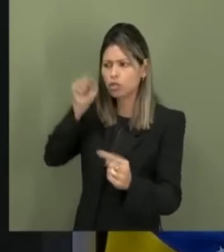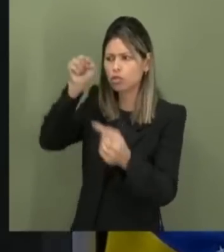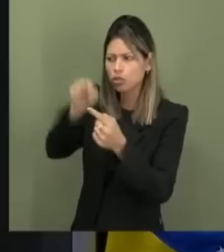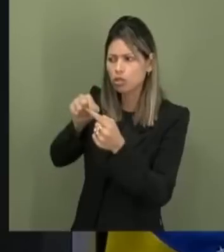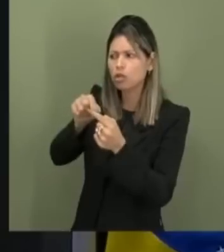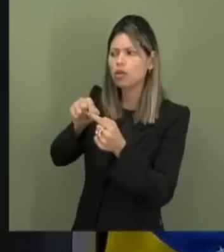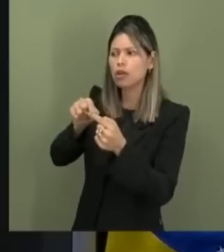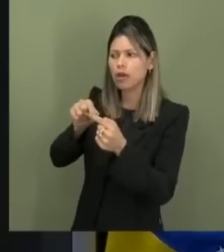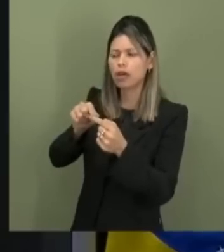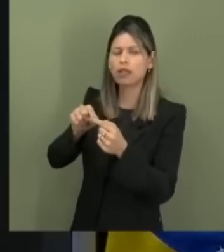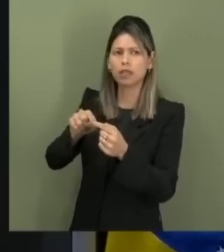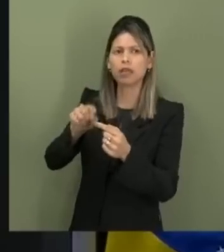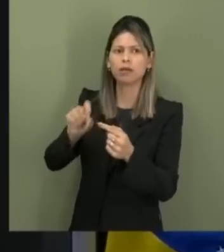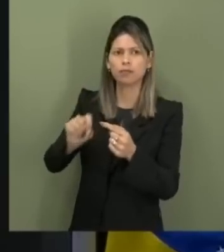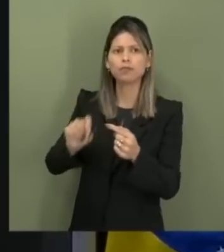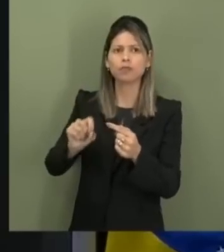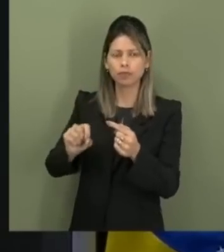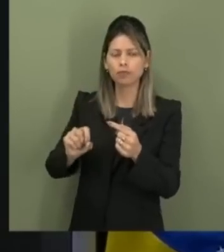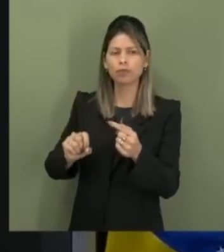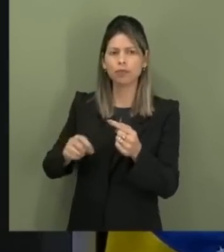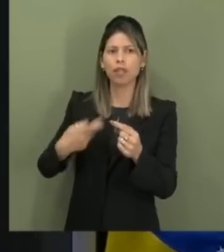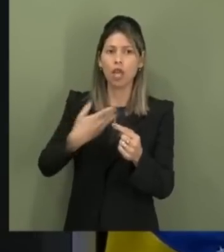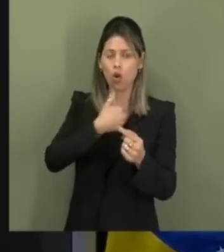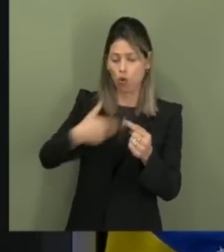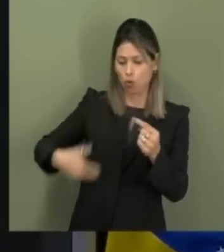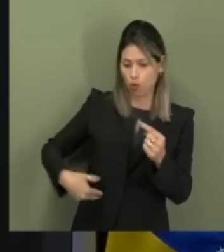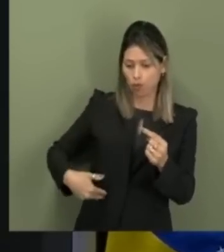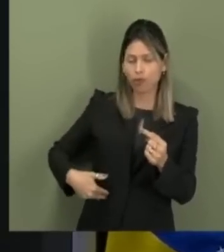E a minha avaliação em relação ao crime organizado,